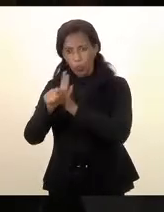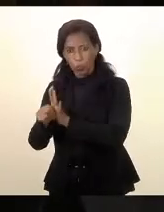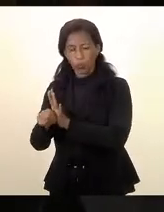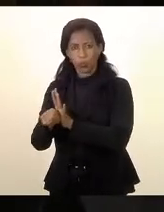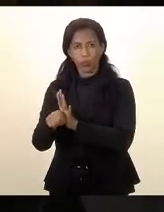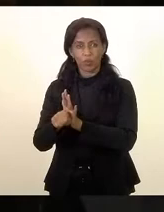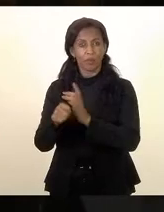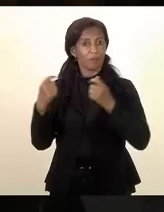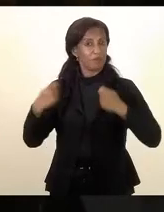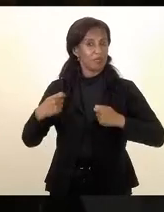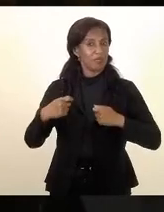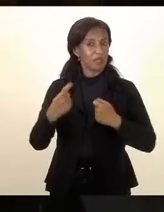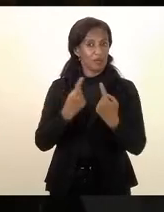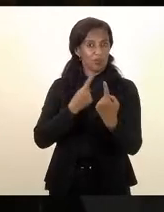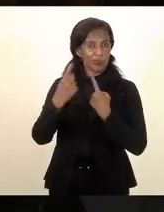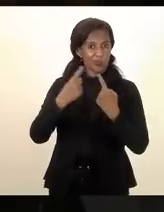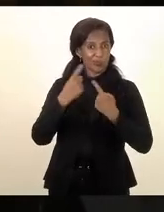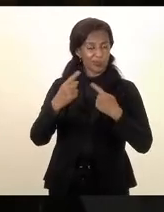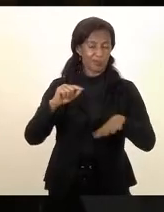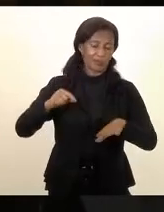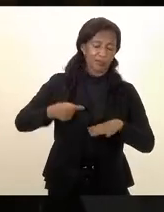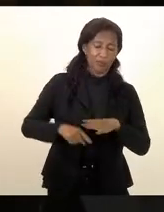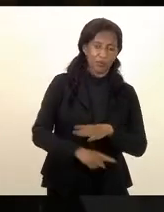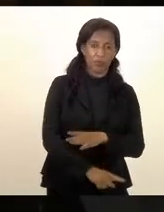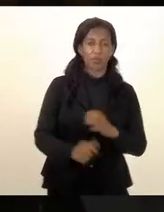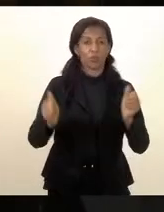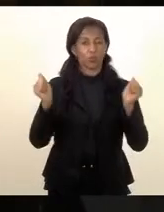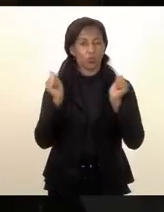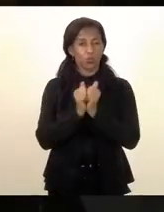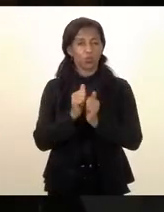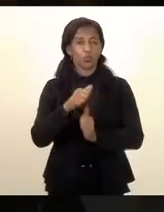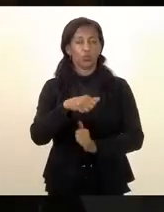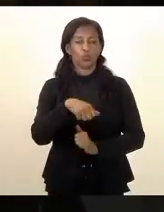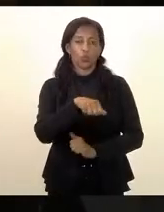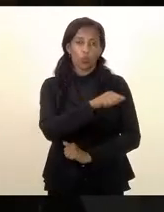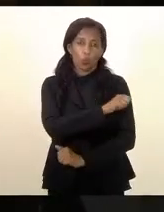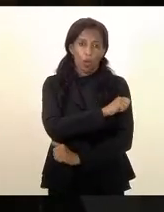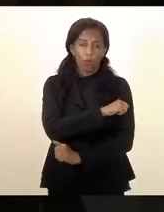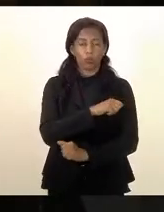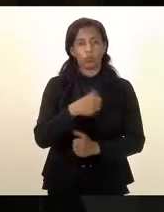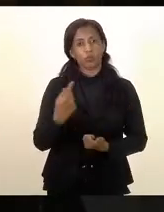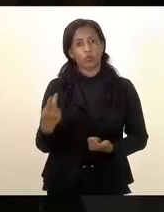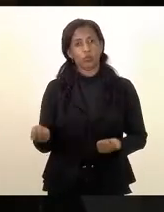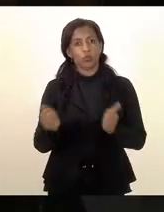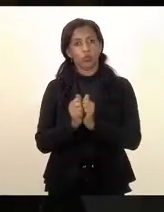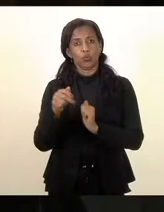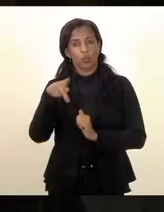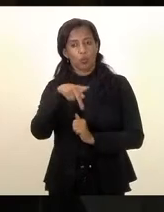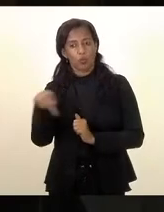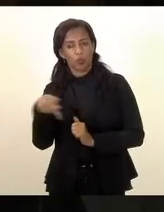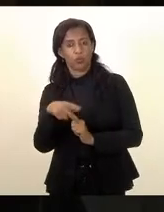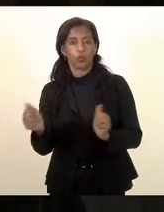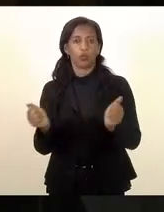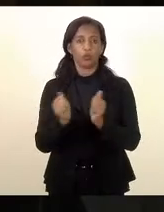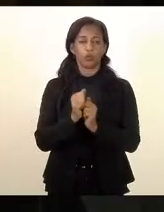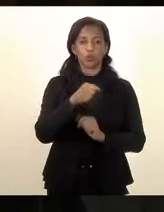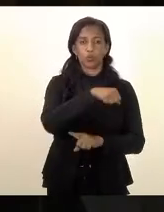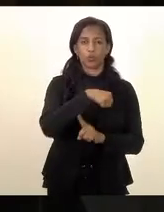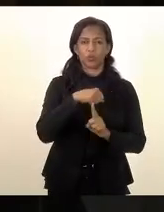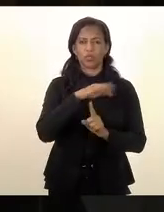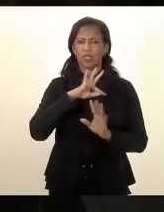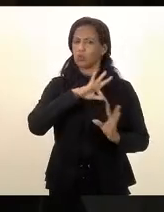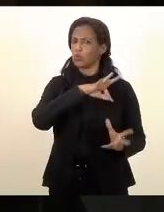debates aprofundados com especialistas com estudantes com educadores com a sociedade brasileira como um todo